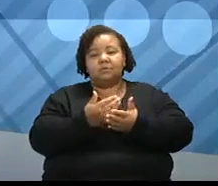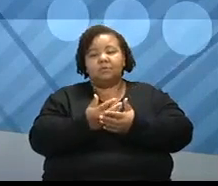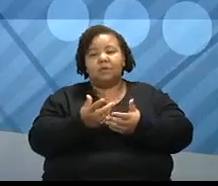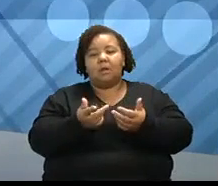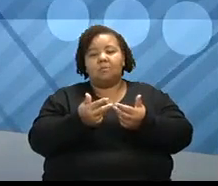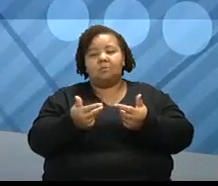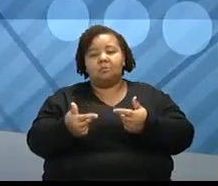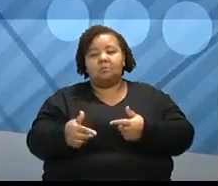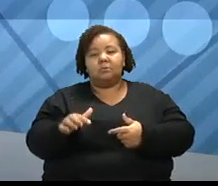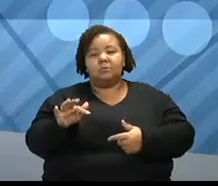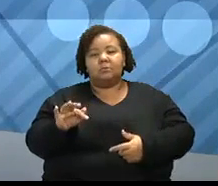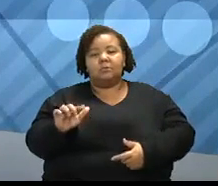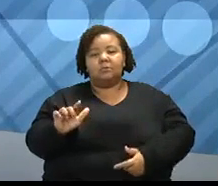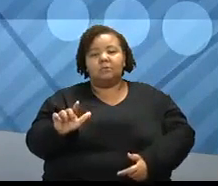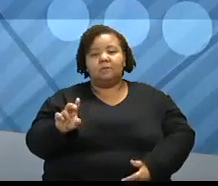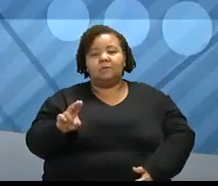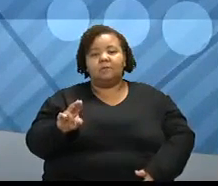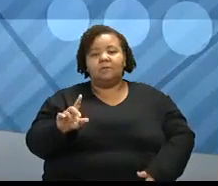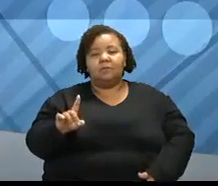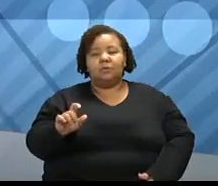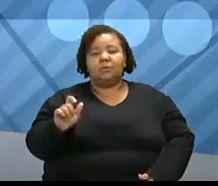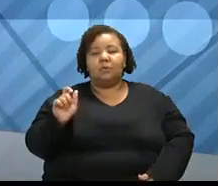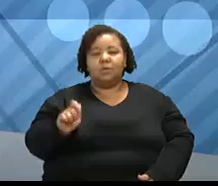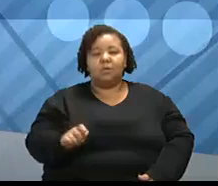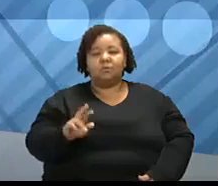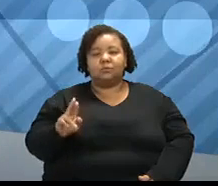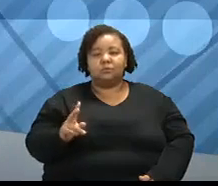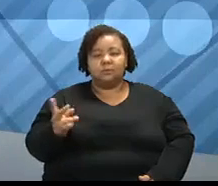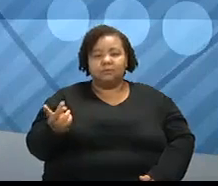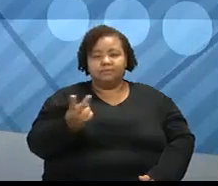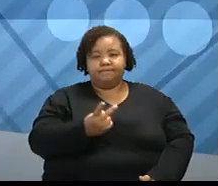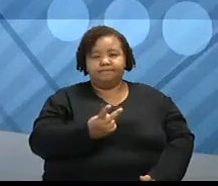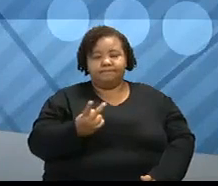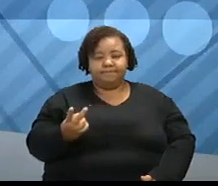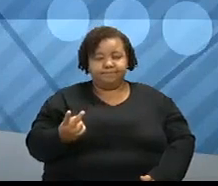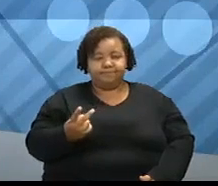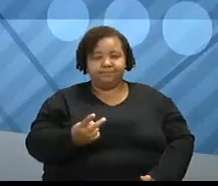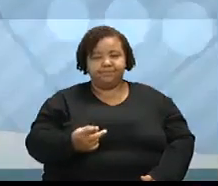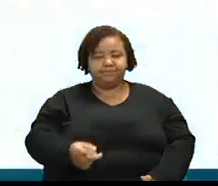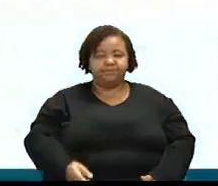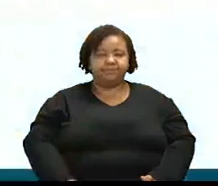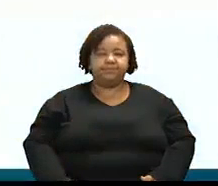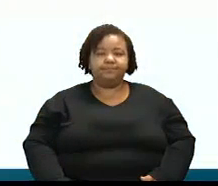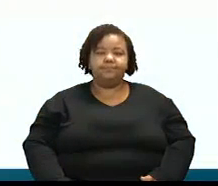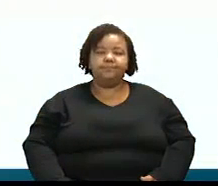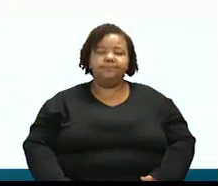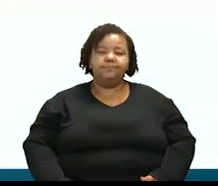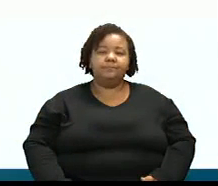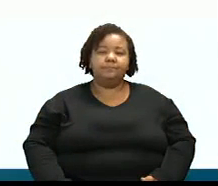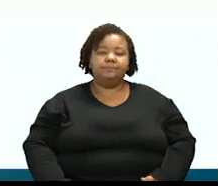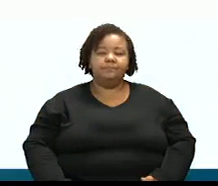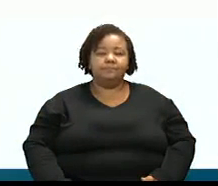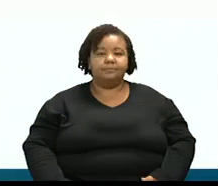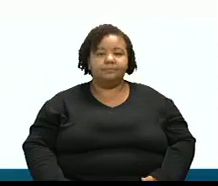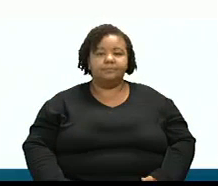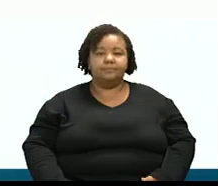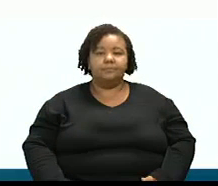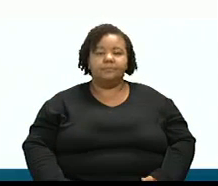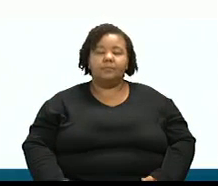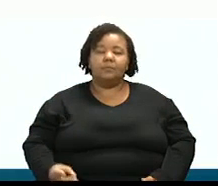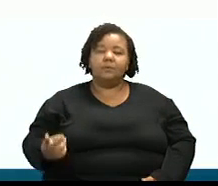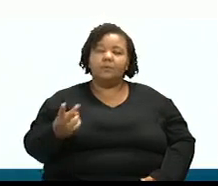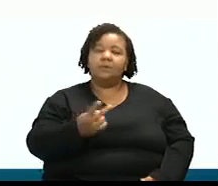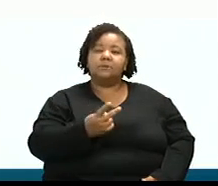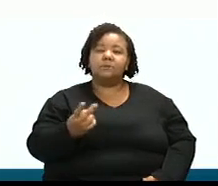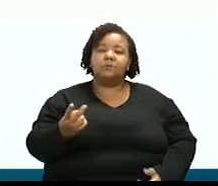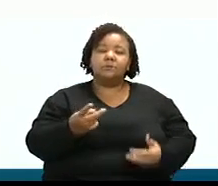posso aplicar essas 2 operações. Então, vamos conhecer cada uma delas. Vamos ao quadro. Essas 2